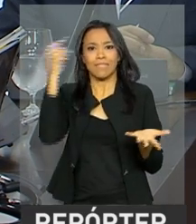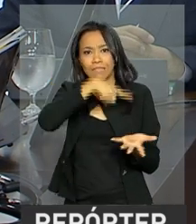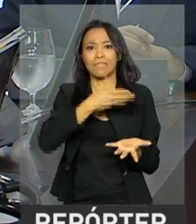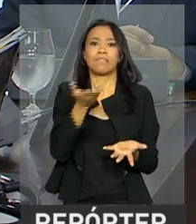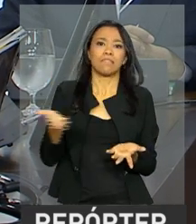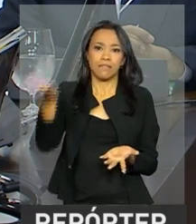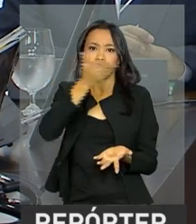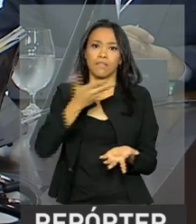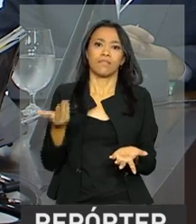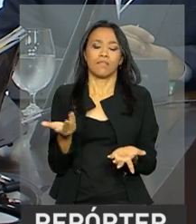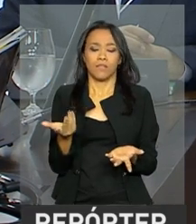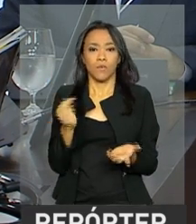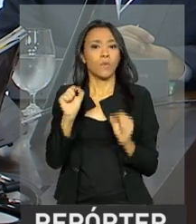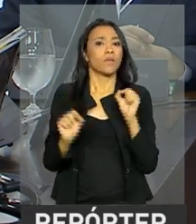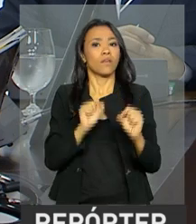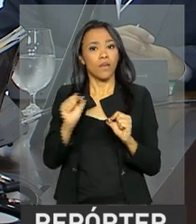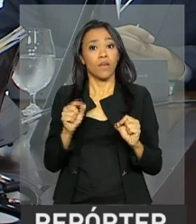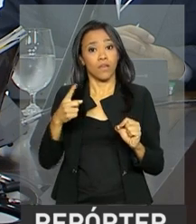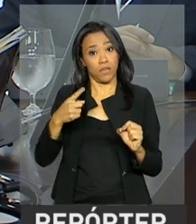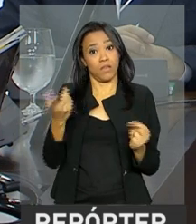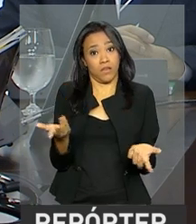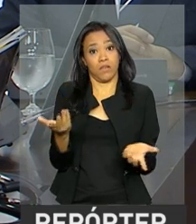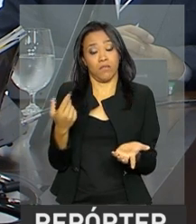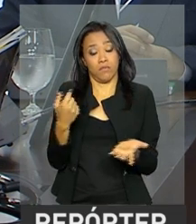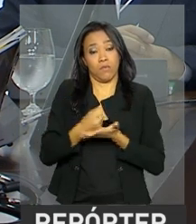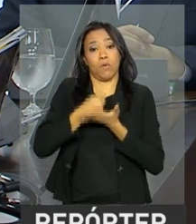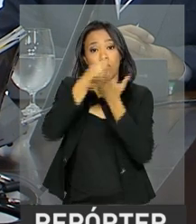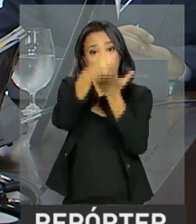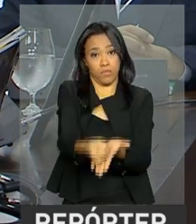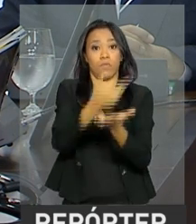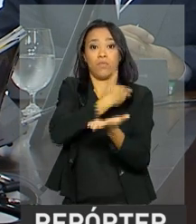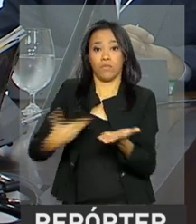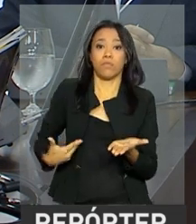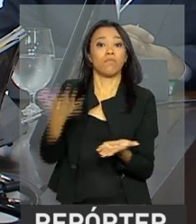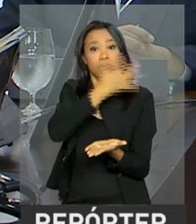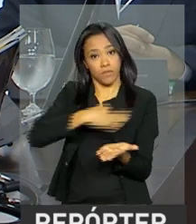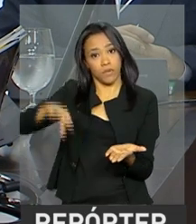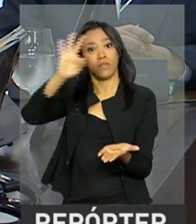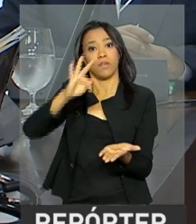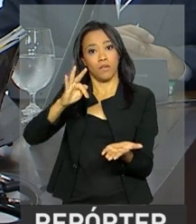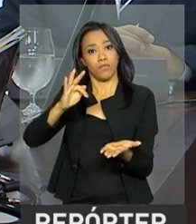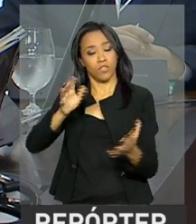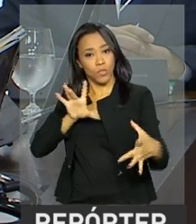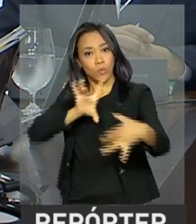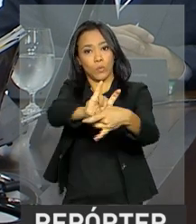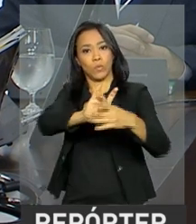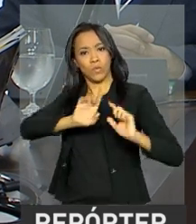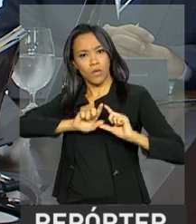formal da constituição que é a necessidade imperiosa da União eh ingressar